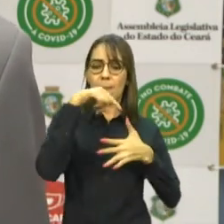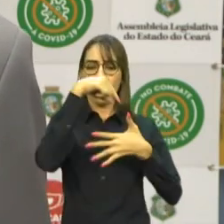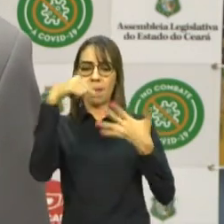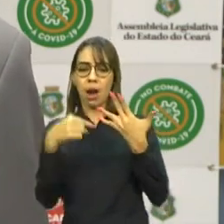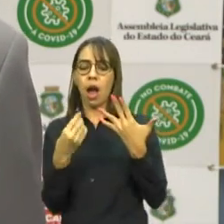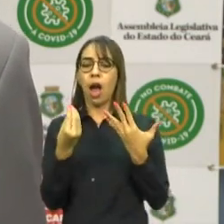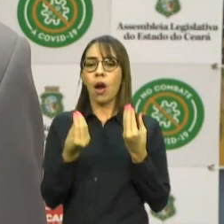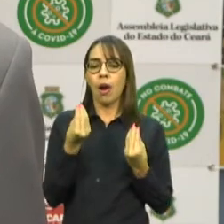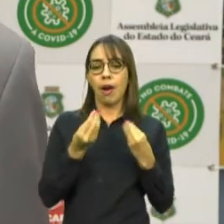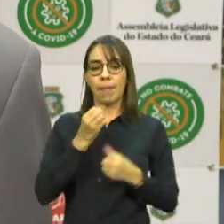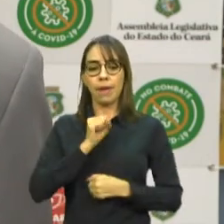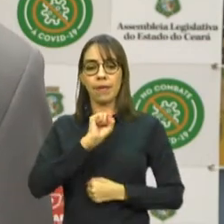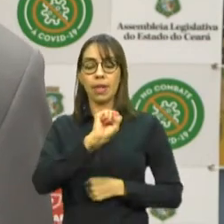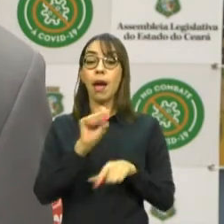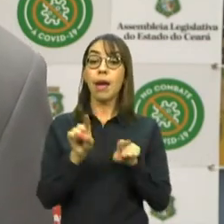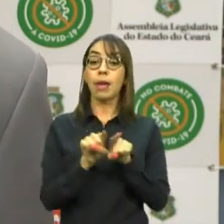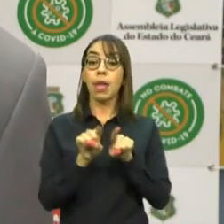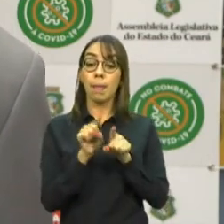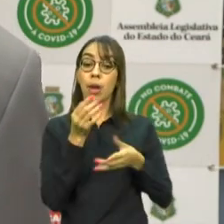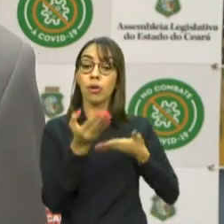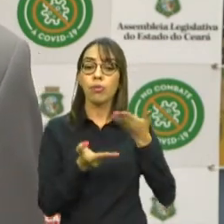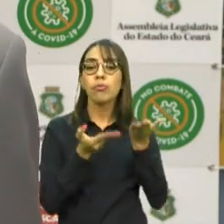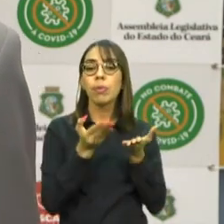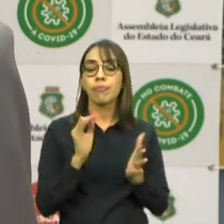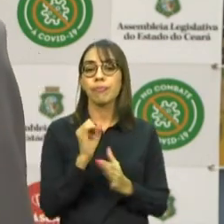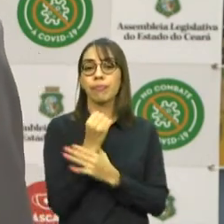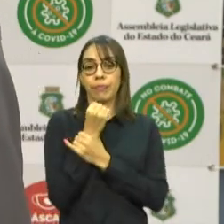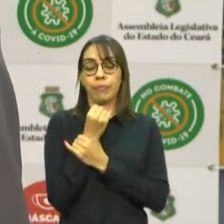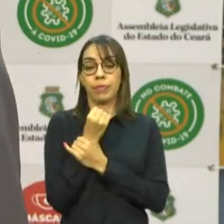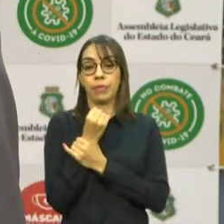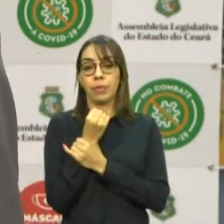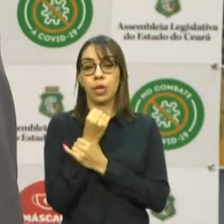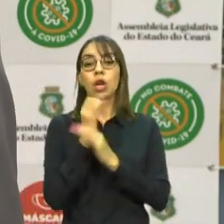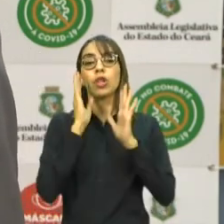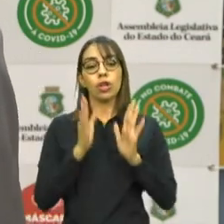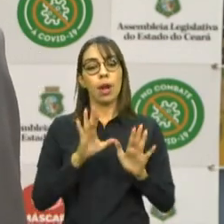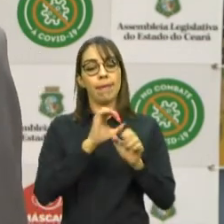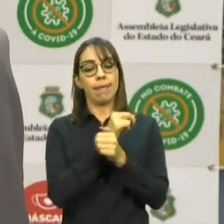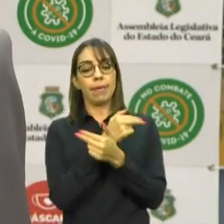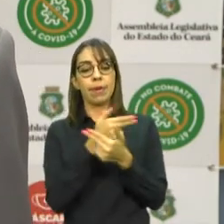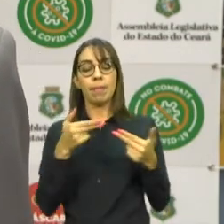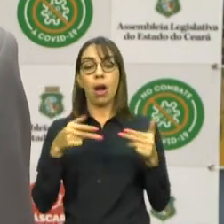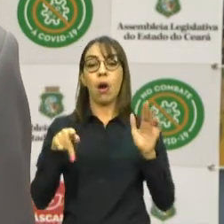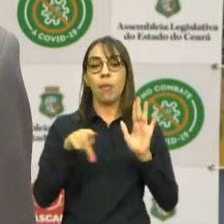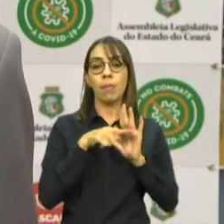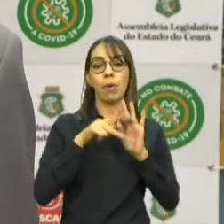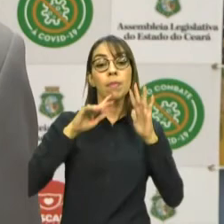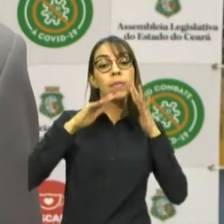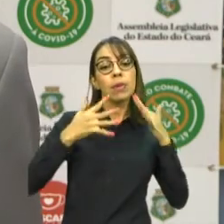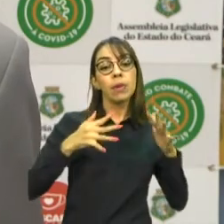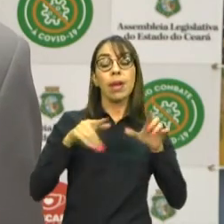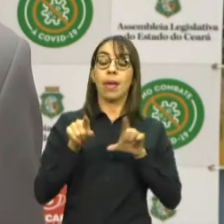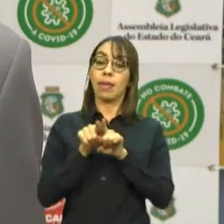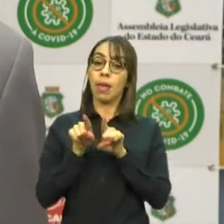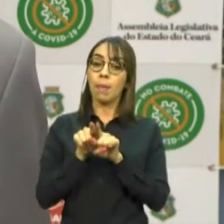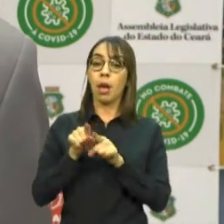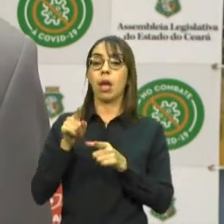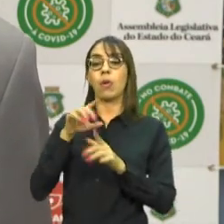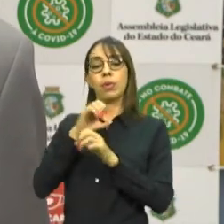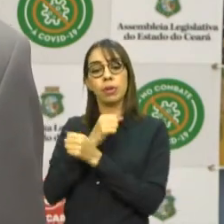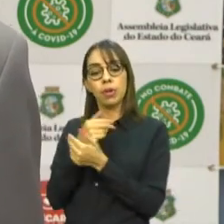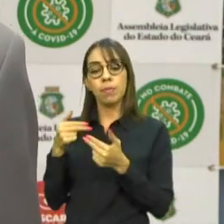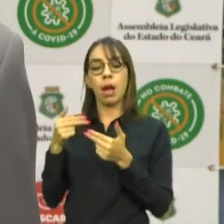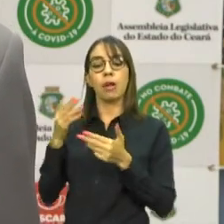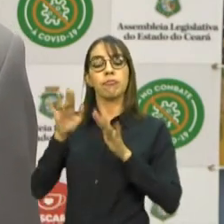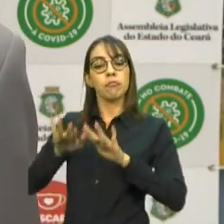de preservação, tanto da fauna silvestre, como também dos animais de natureza doméstica. E traz, além